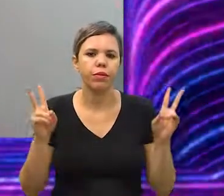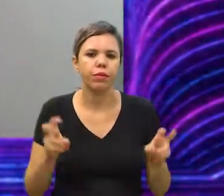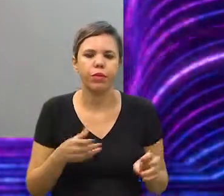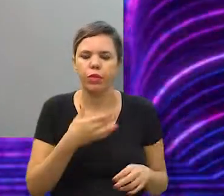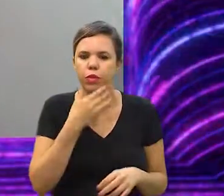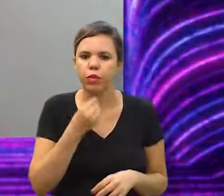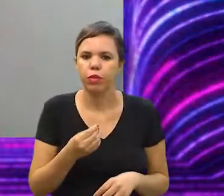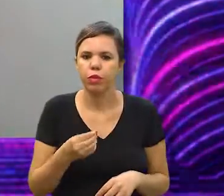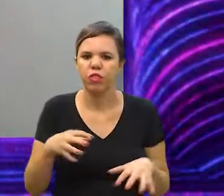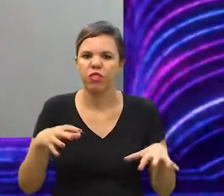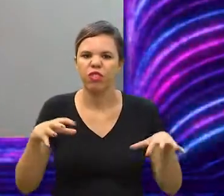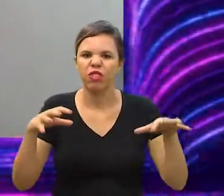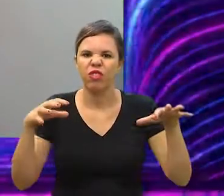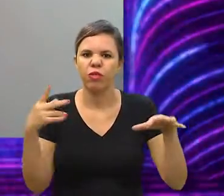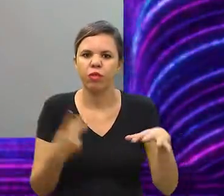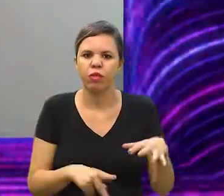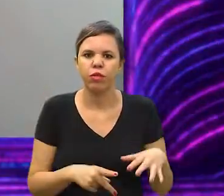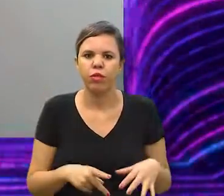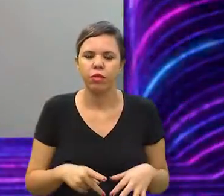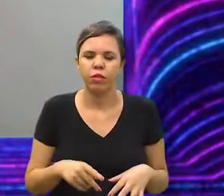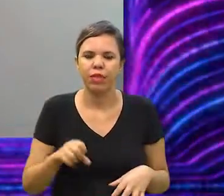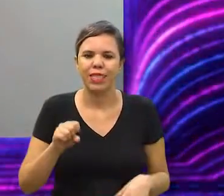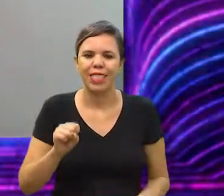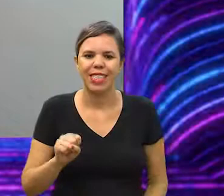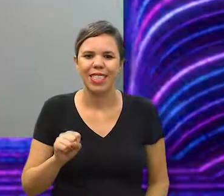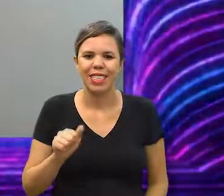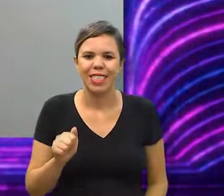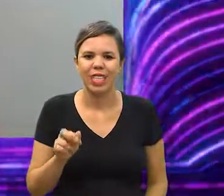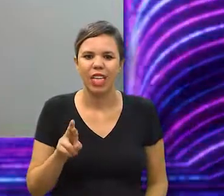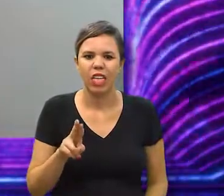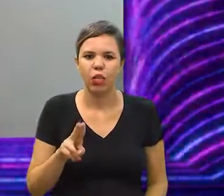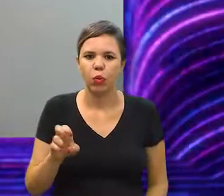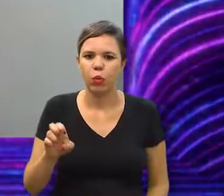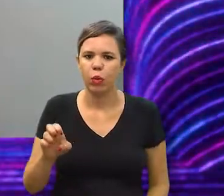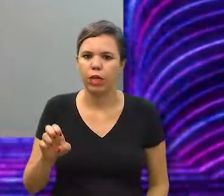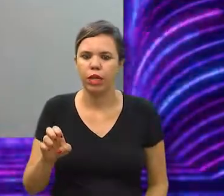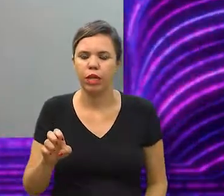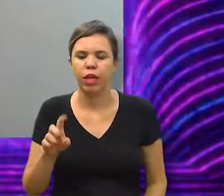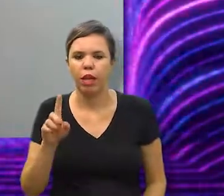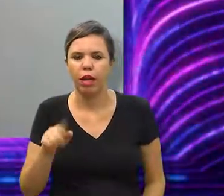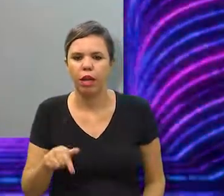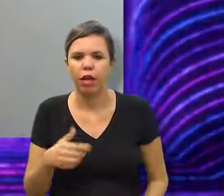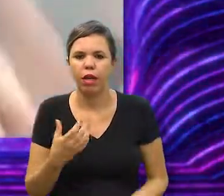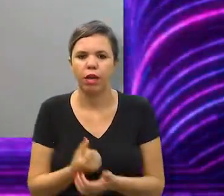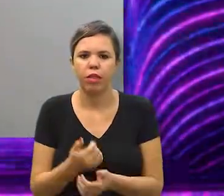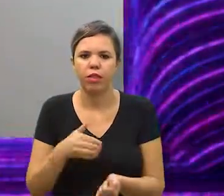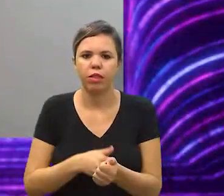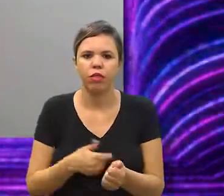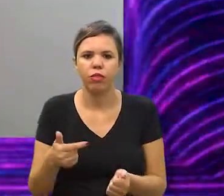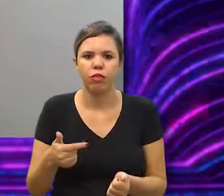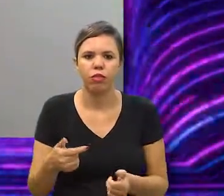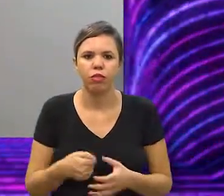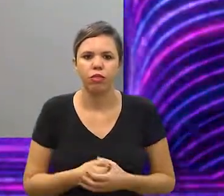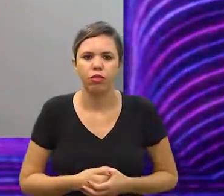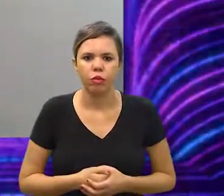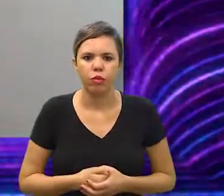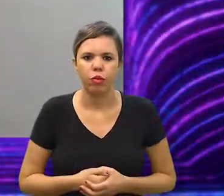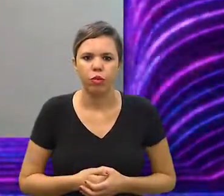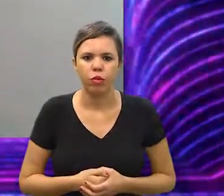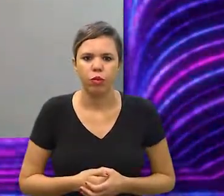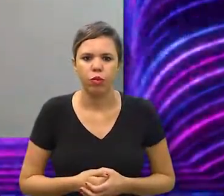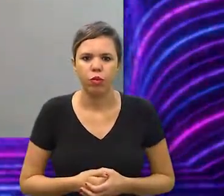do menino com o monstro dele no Saruê. E justamente o Saruê é o Arquivos Secretos 2. E os dois